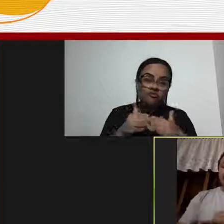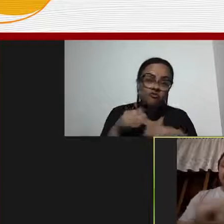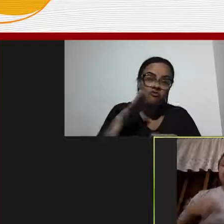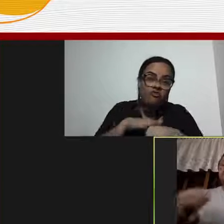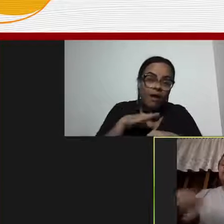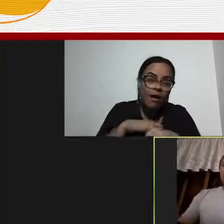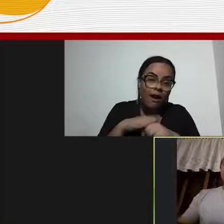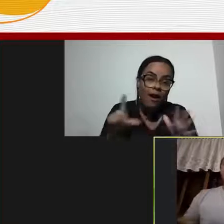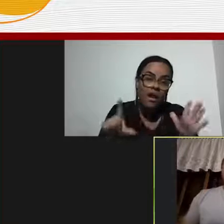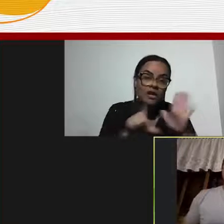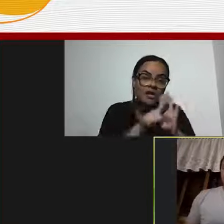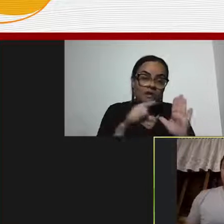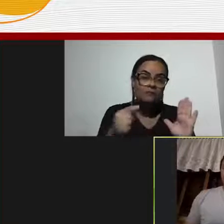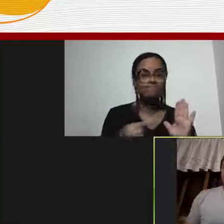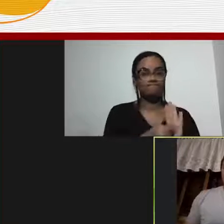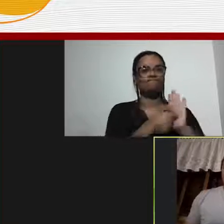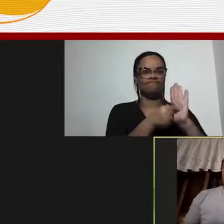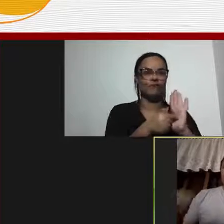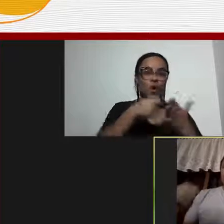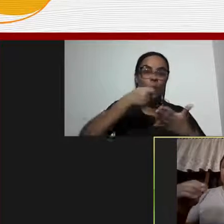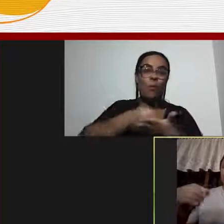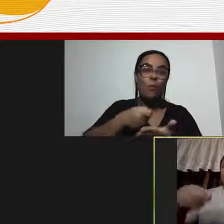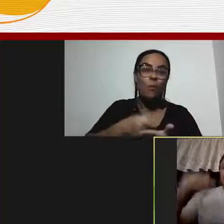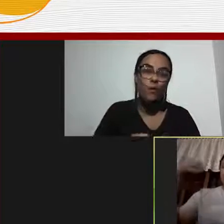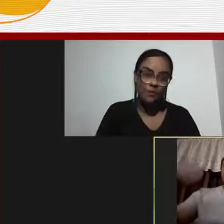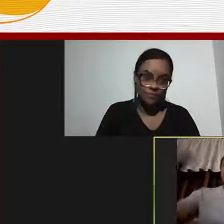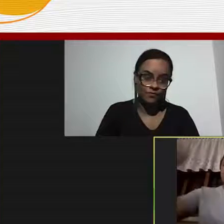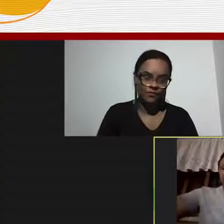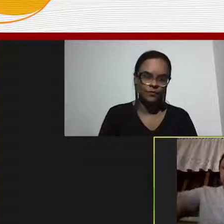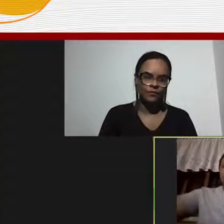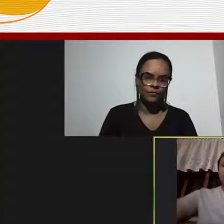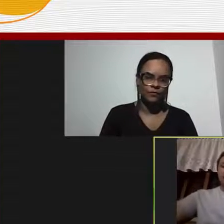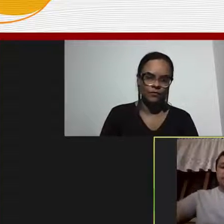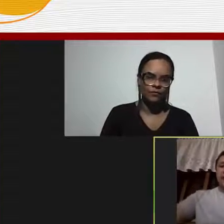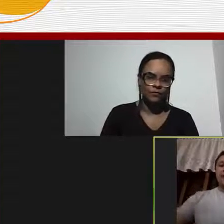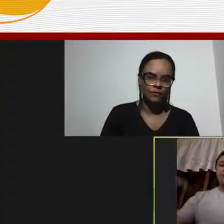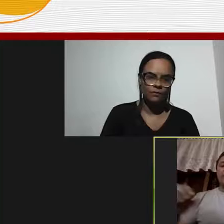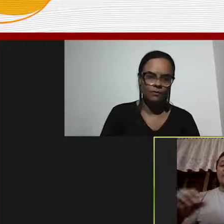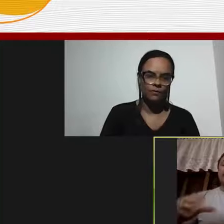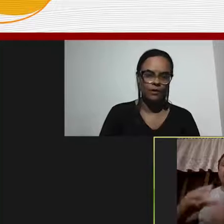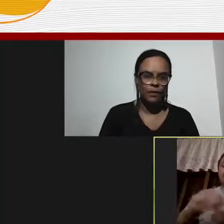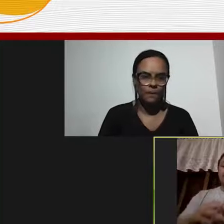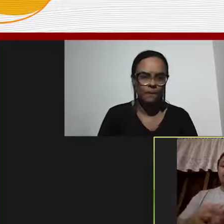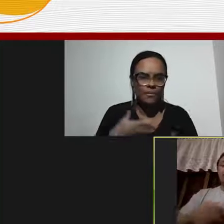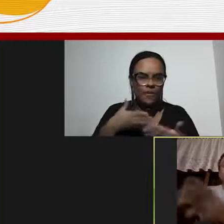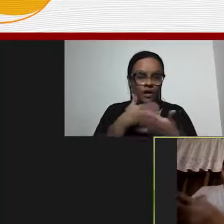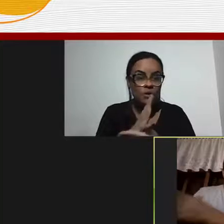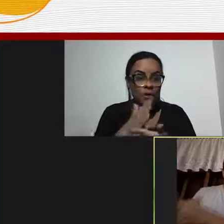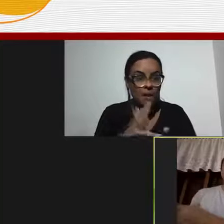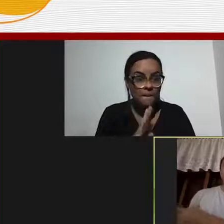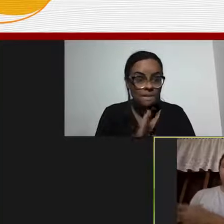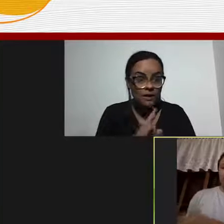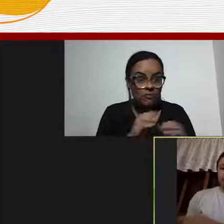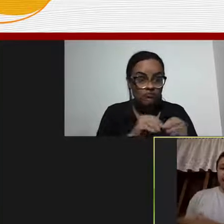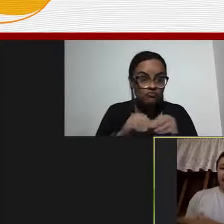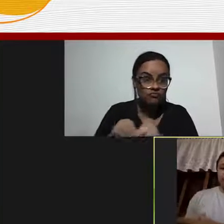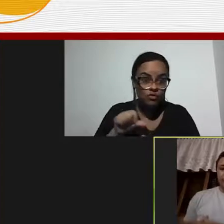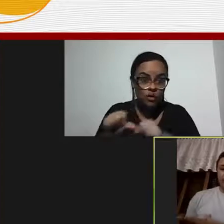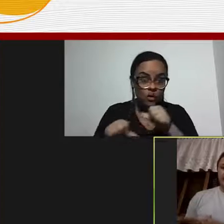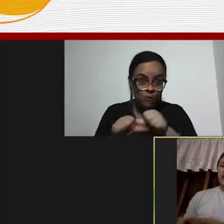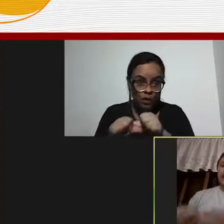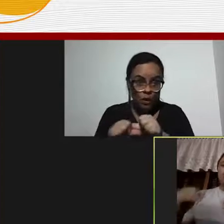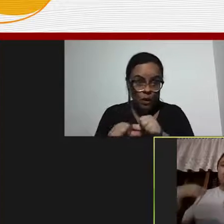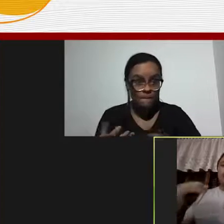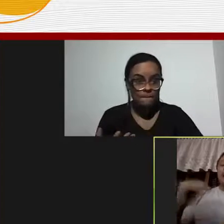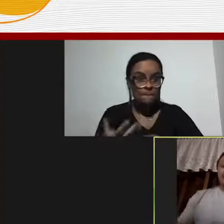na lei, isso tem que ser cumprido. E até está sendo sancionado, até está sendo tramitado no Senado,